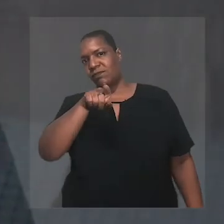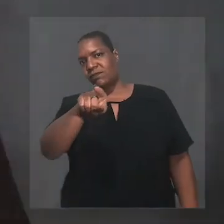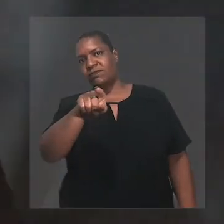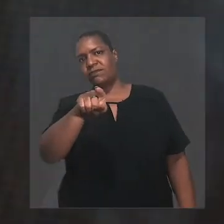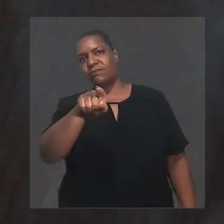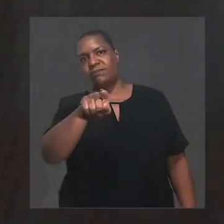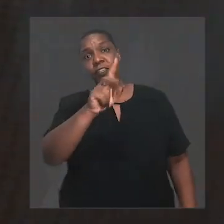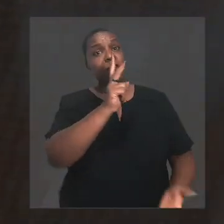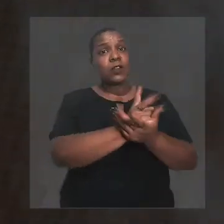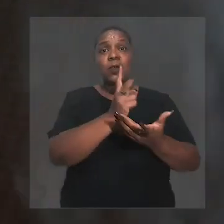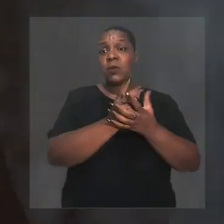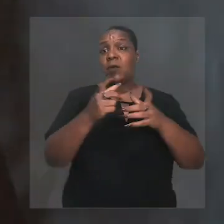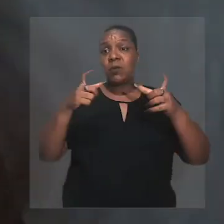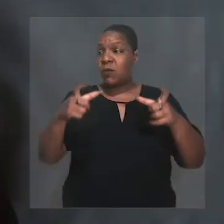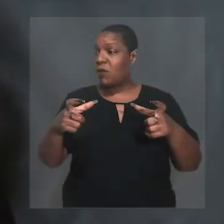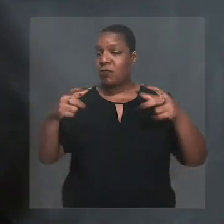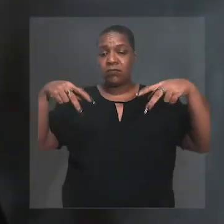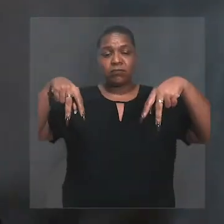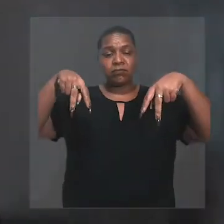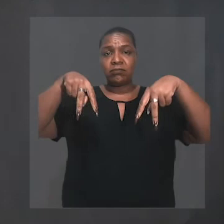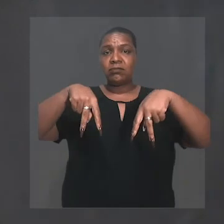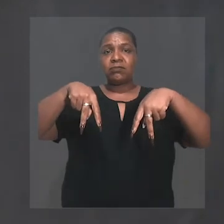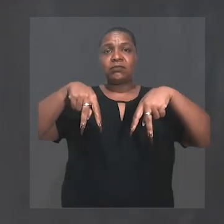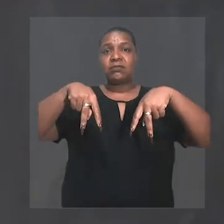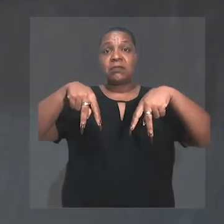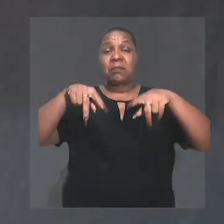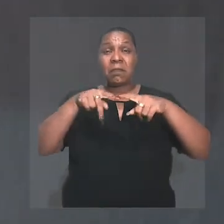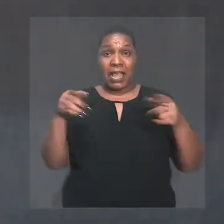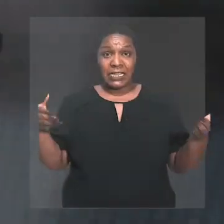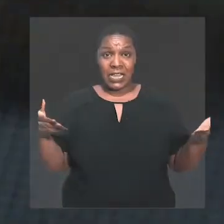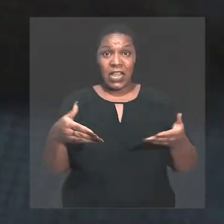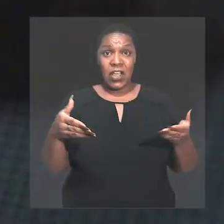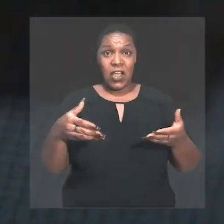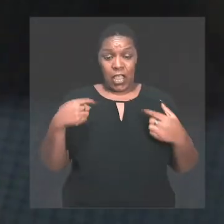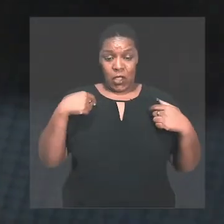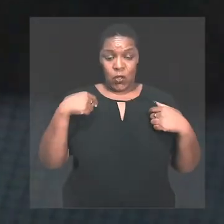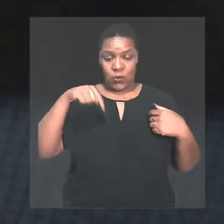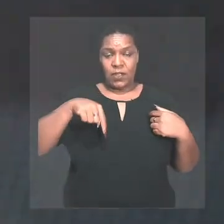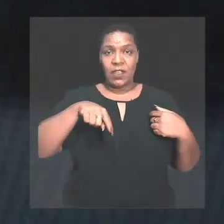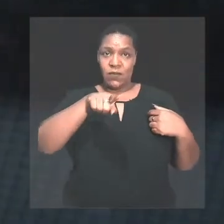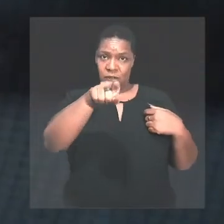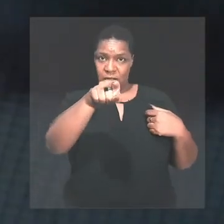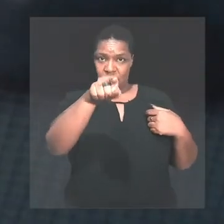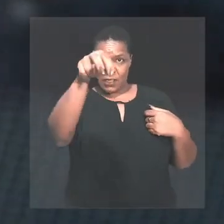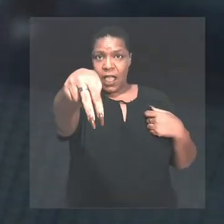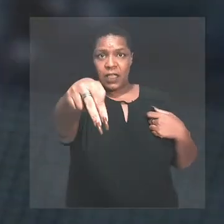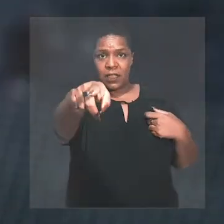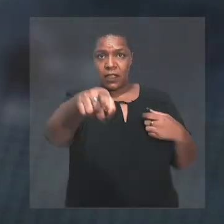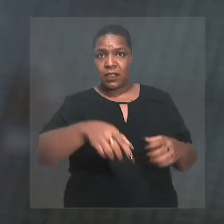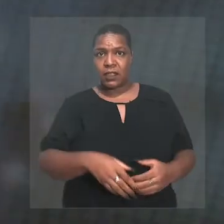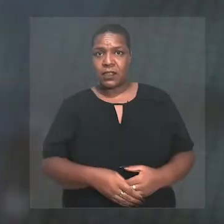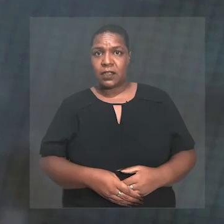eu e você estejamos no mesmo lugar, mas... mas nesse agora... eu tô aqui e você tá